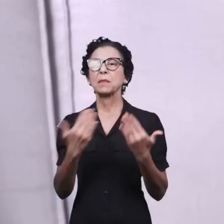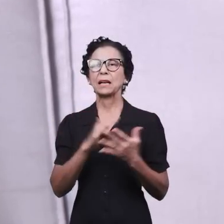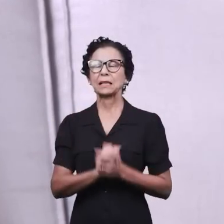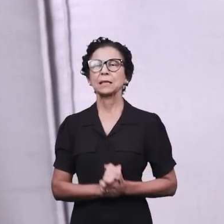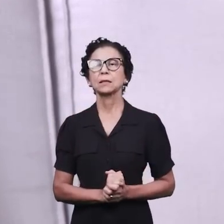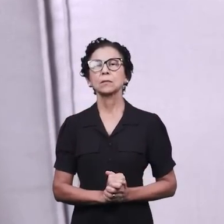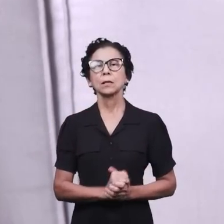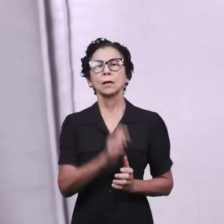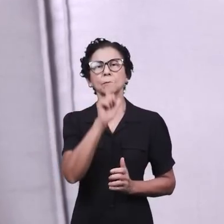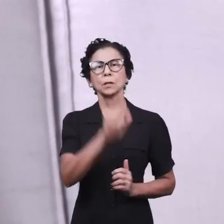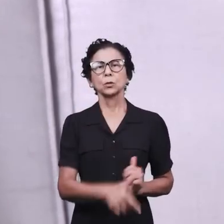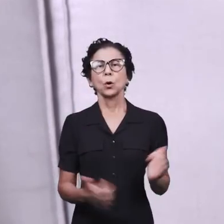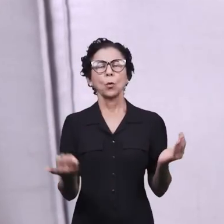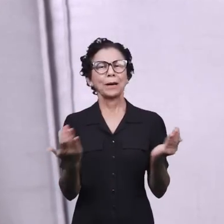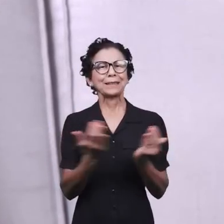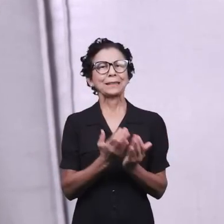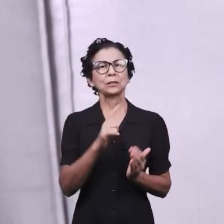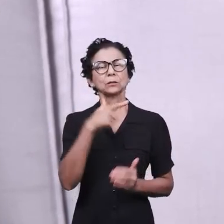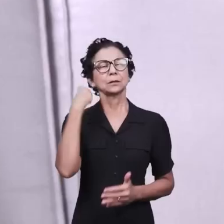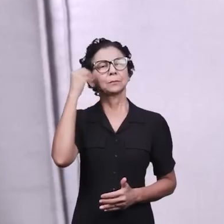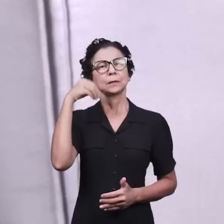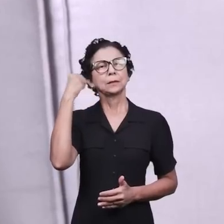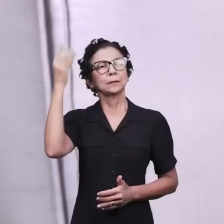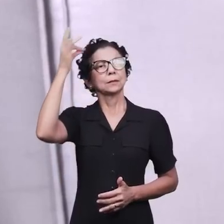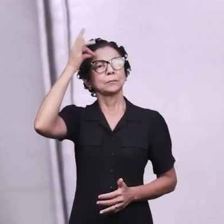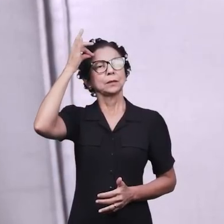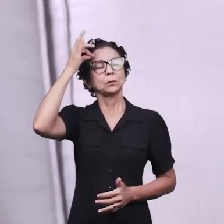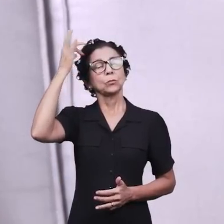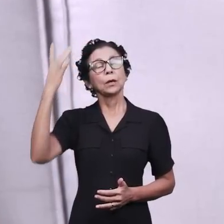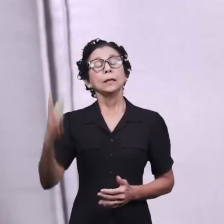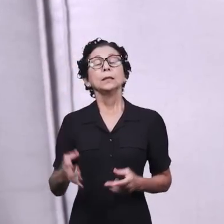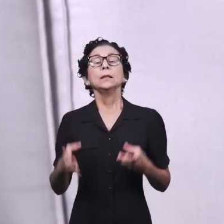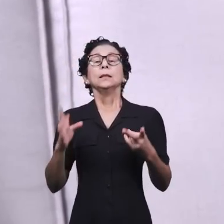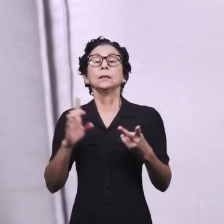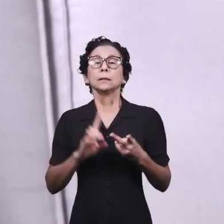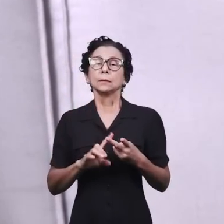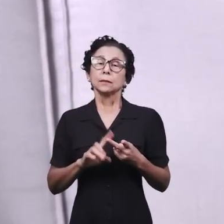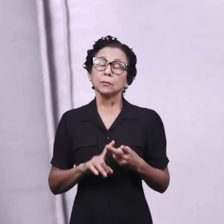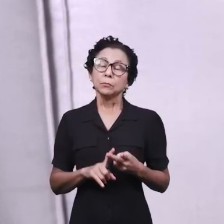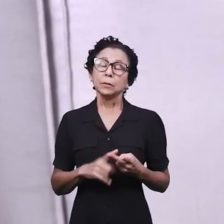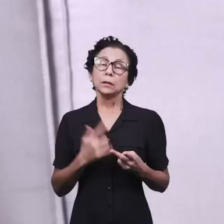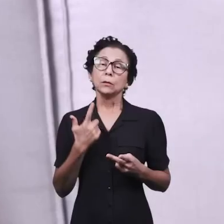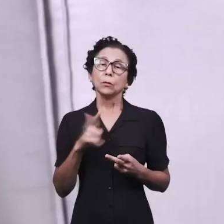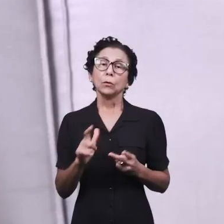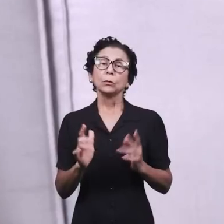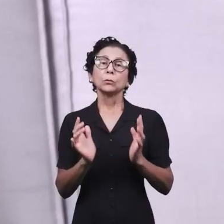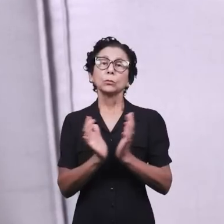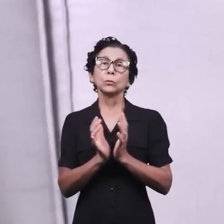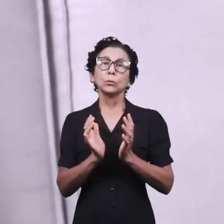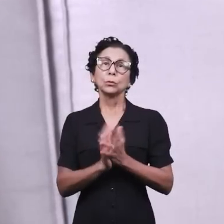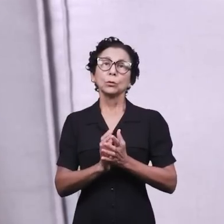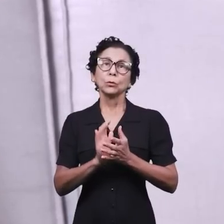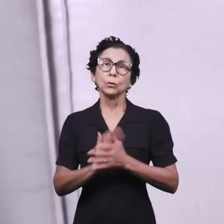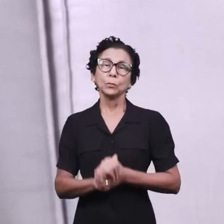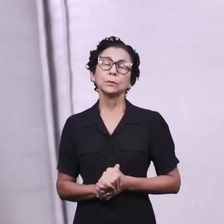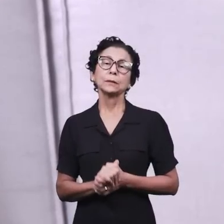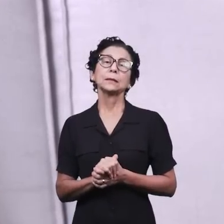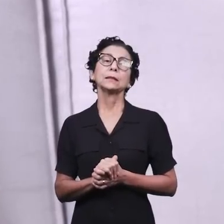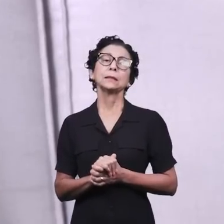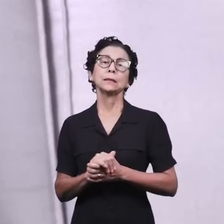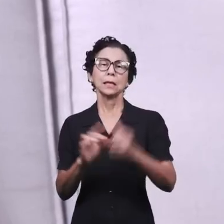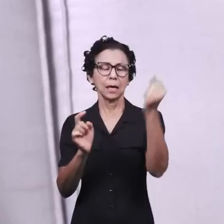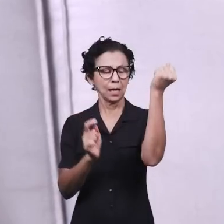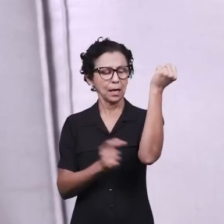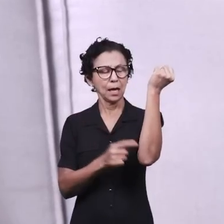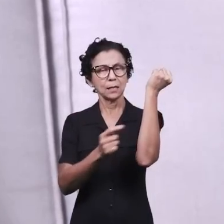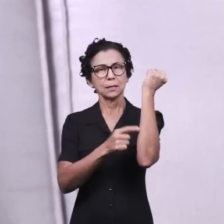né? Crentes que não tinham ainda experiência de fortalecimento na vida espiritual. E aqueles que, naturalmente, a palavra foi semeada entre eles, mas